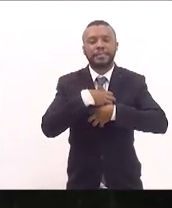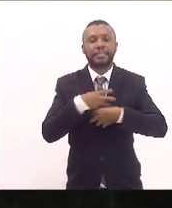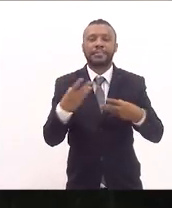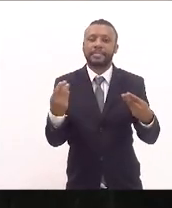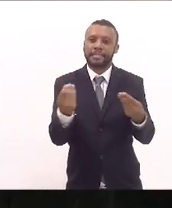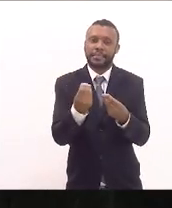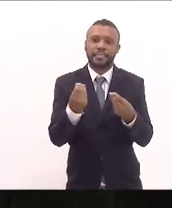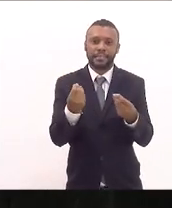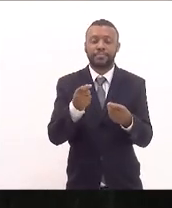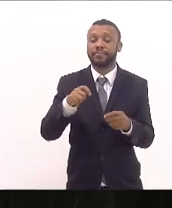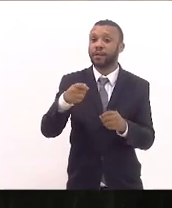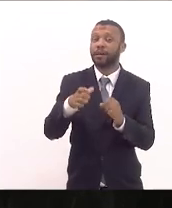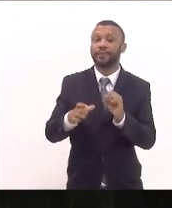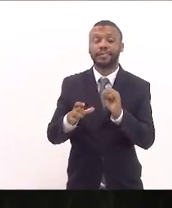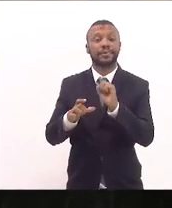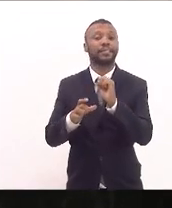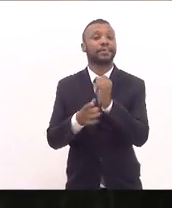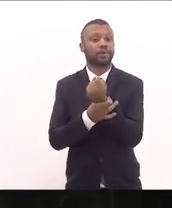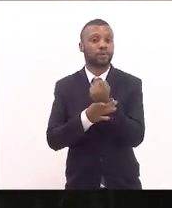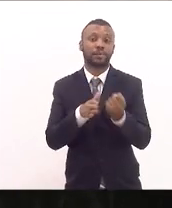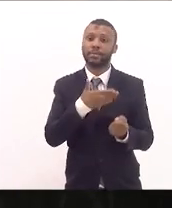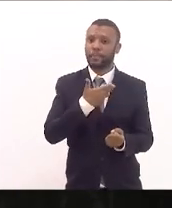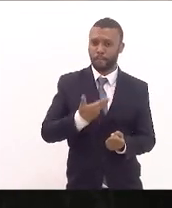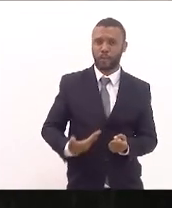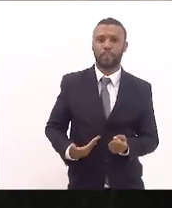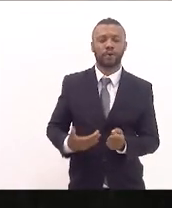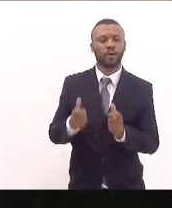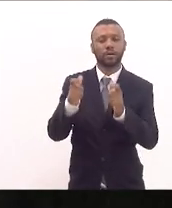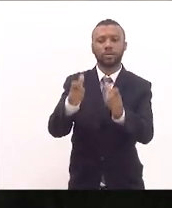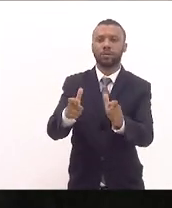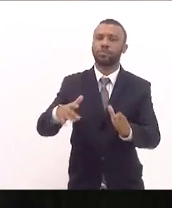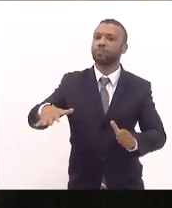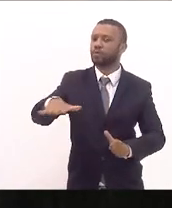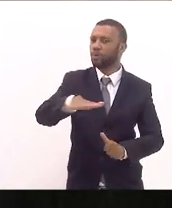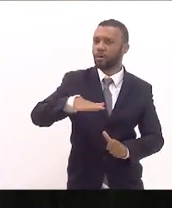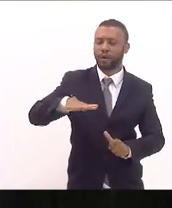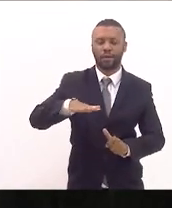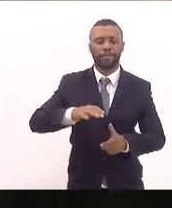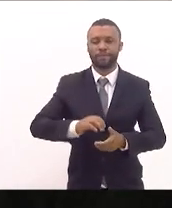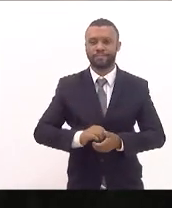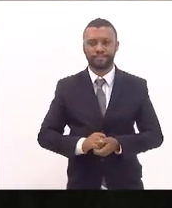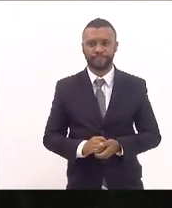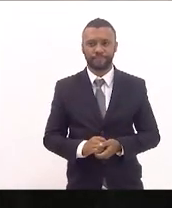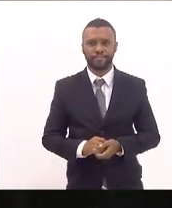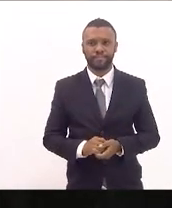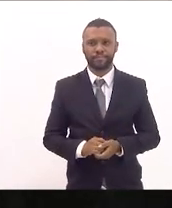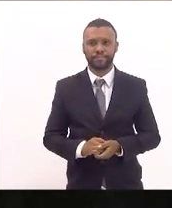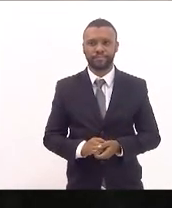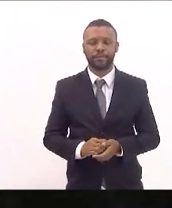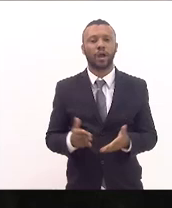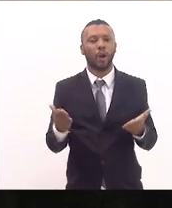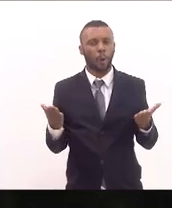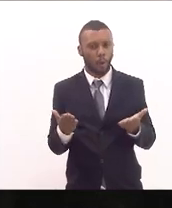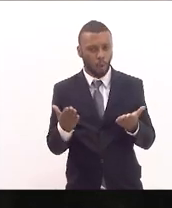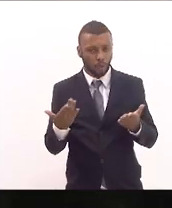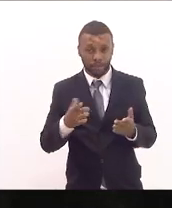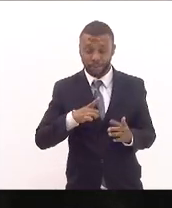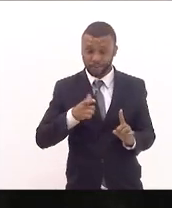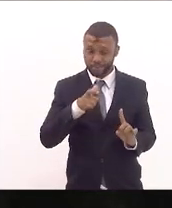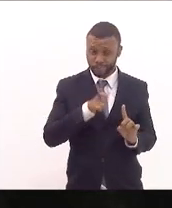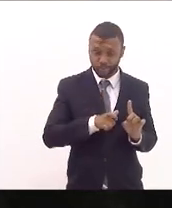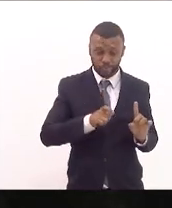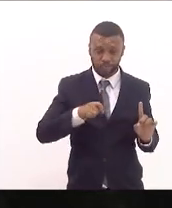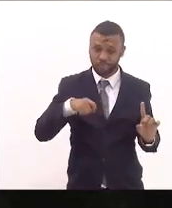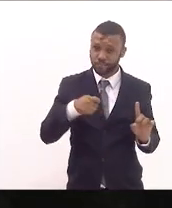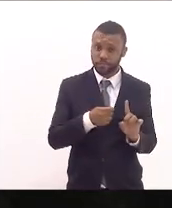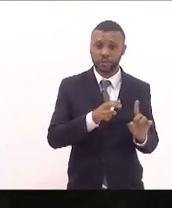a segurança pública do local Hoje teve um é um senhor chamado